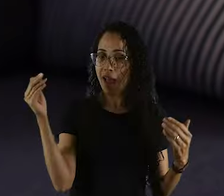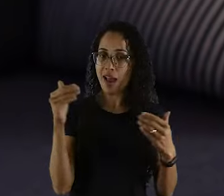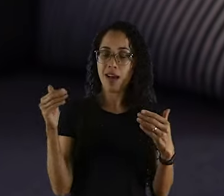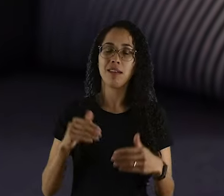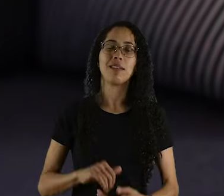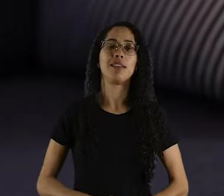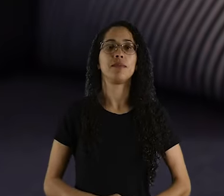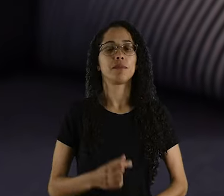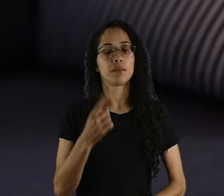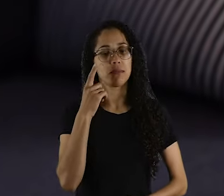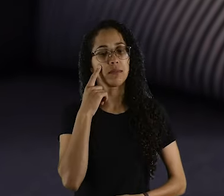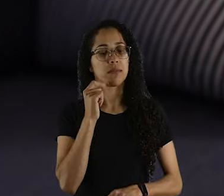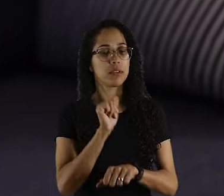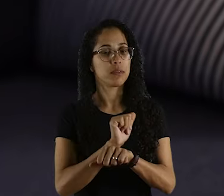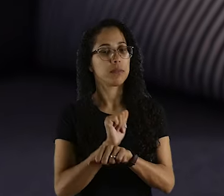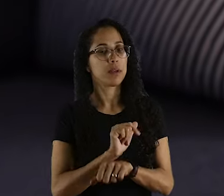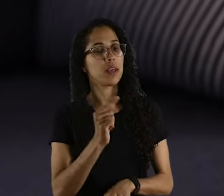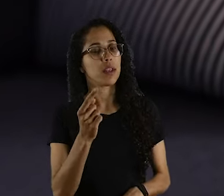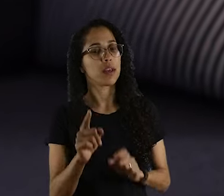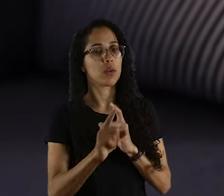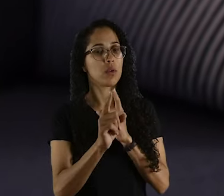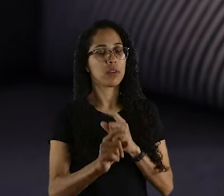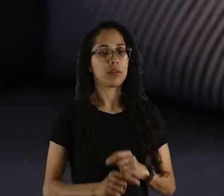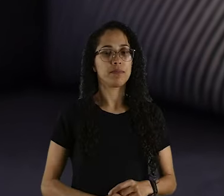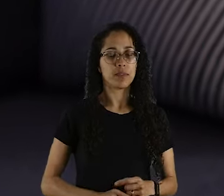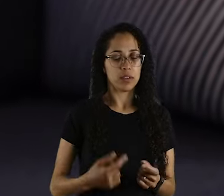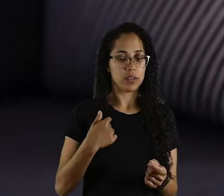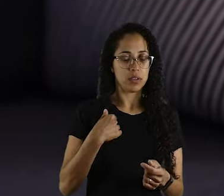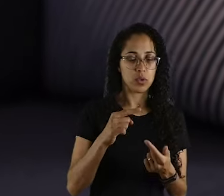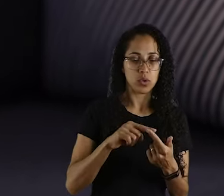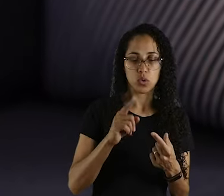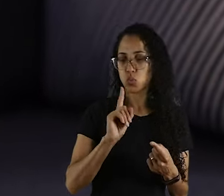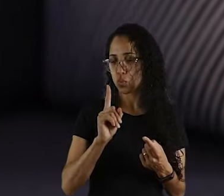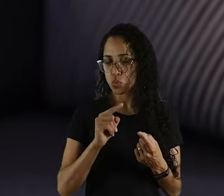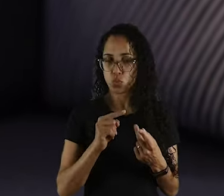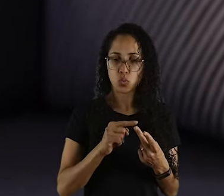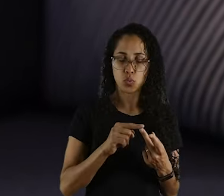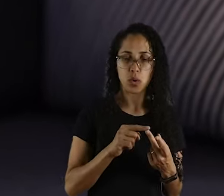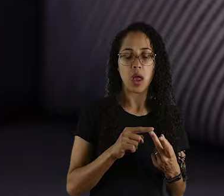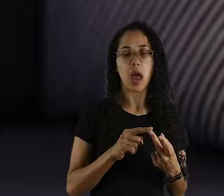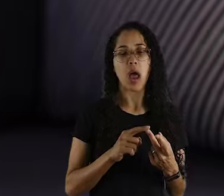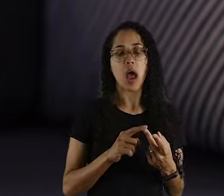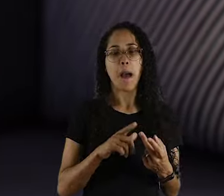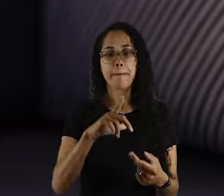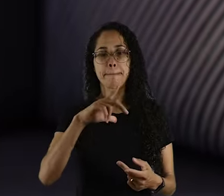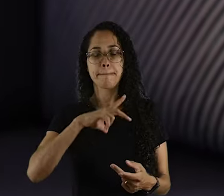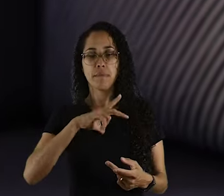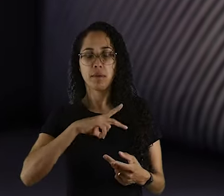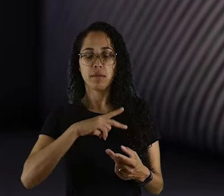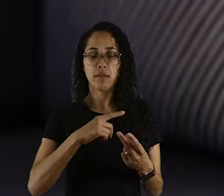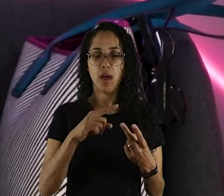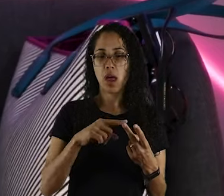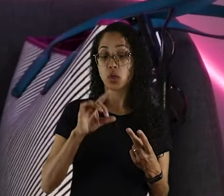Tá, aqui, deixa eu só achar aqui uma coisa. Esse aqui eu não tenho. Eu acho que títulos privados eu só tenho